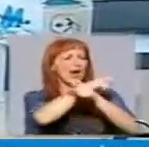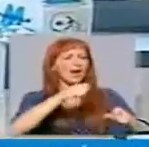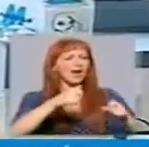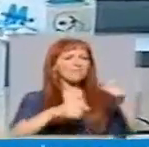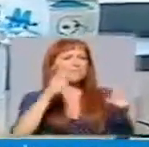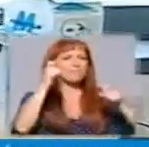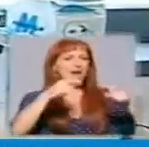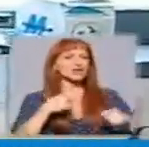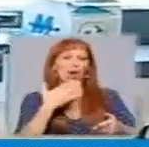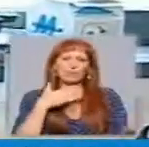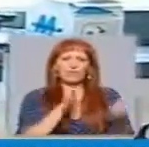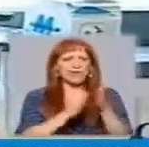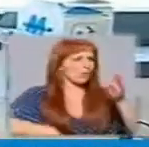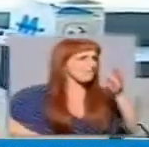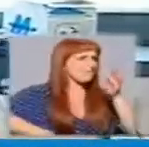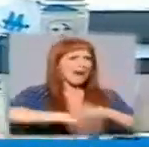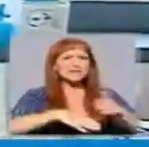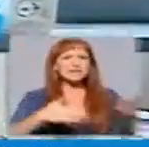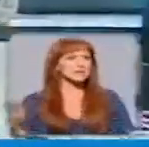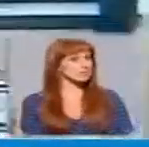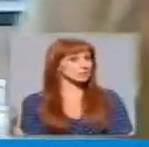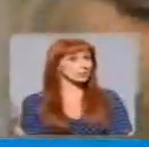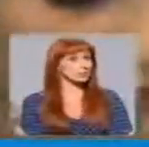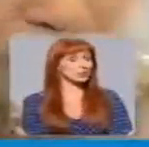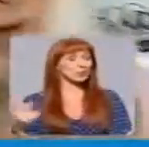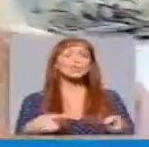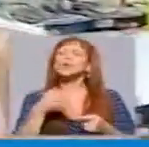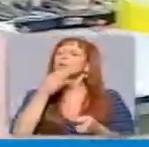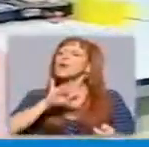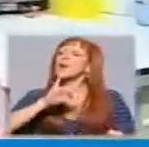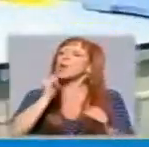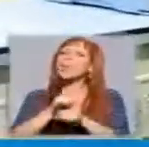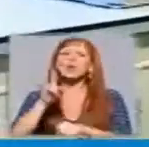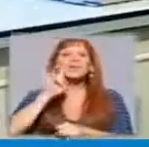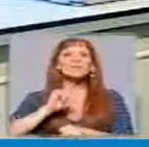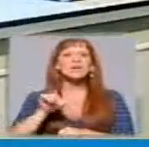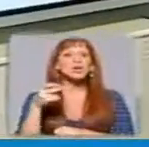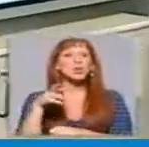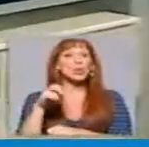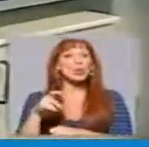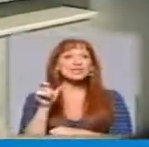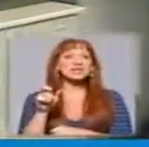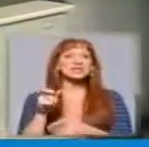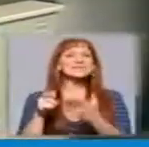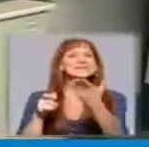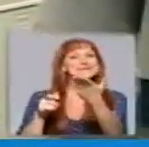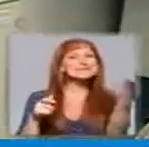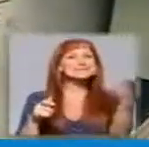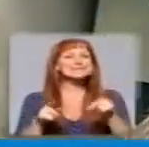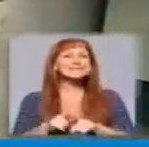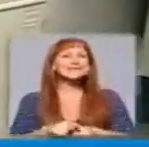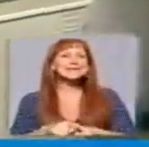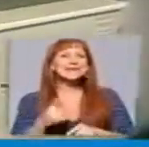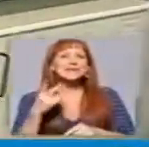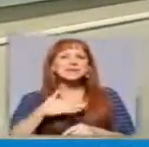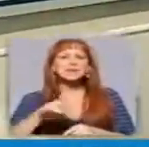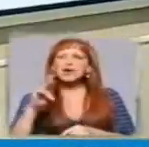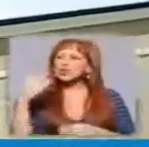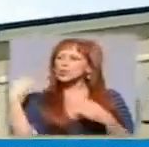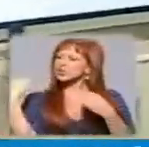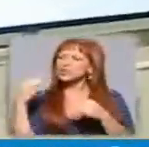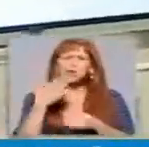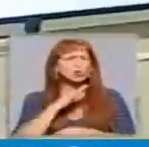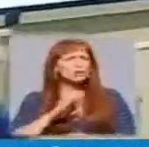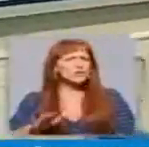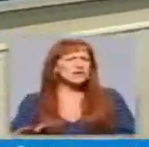aproveitar ao máximo acho que é essencialmente isso vou falar aqui agora com a com a Luísa também um pela vem aqui a Luíza Luíza duas semanas do